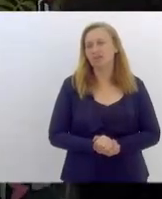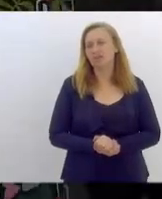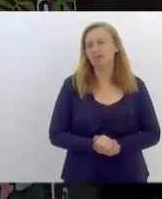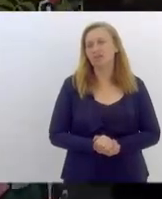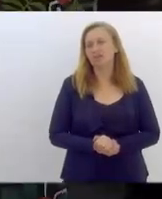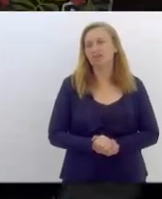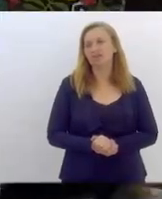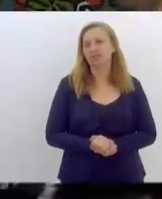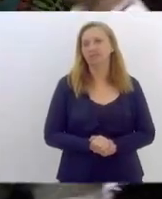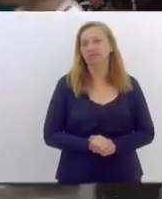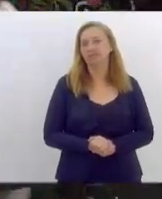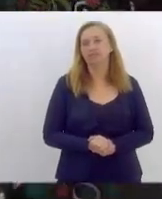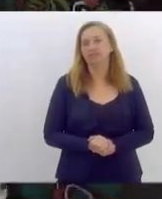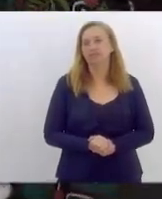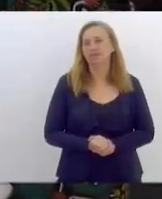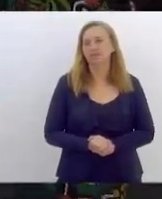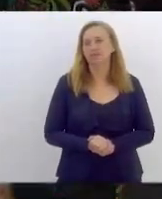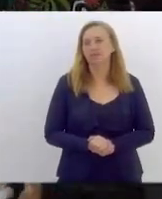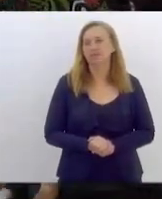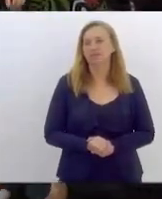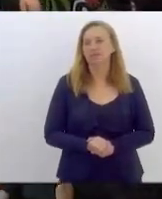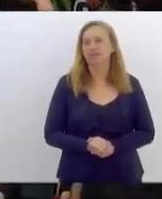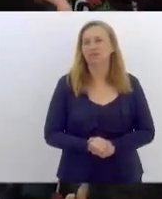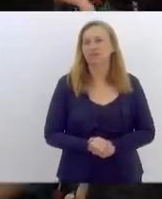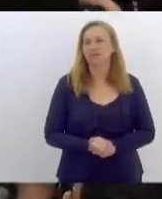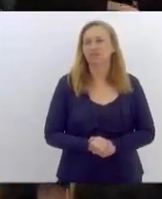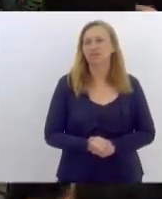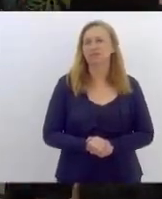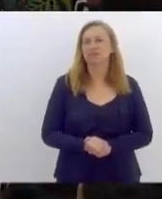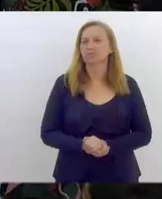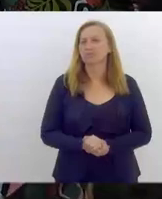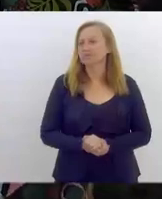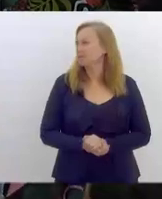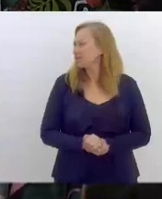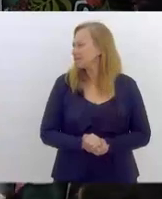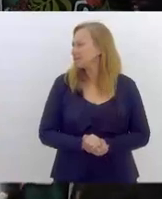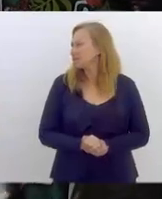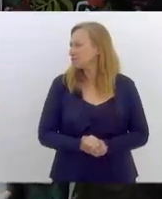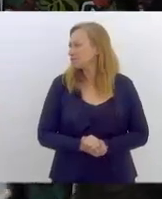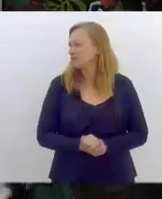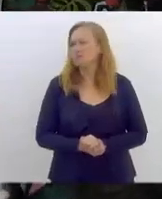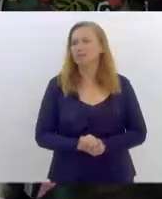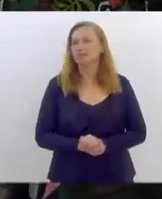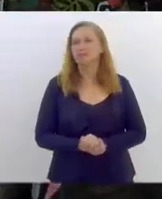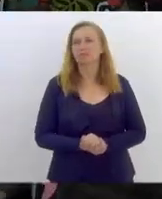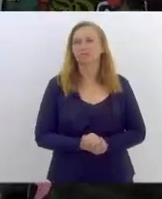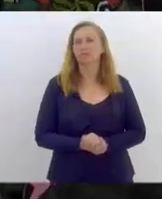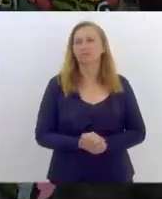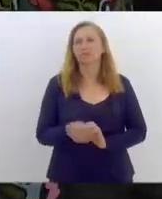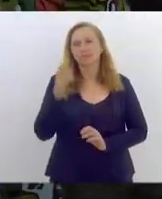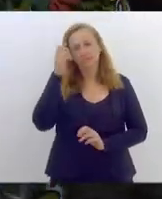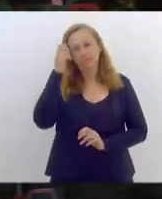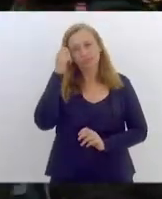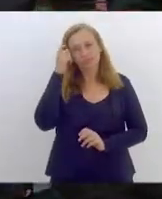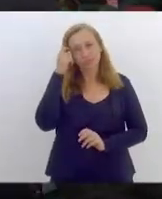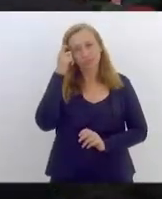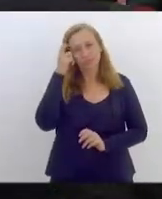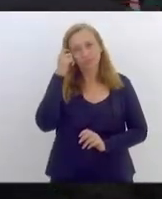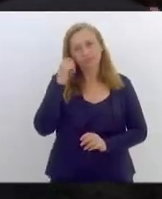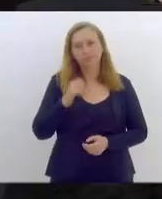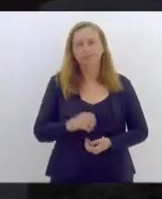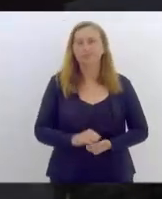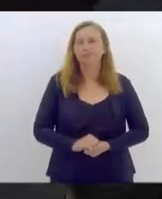Muito obrigada, gente. Ai, que lindo. Luciano Ramos, Quinzinho. Olha aí, gente, na livraria.